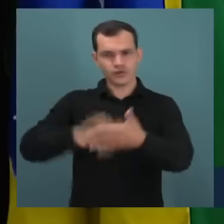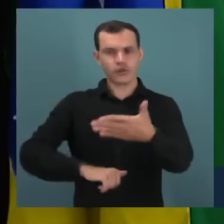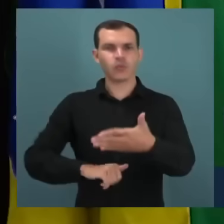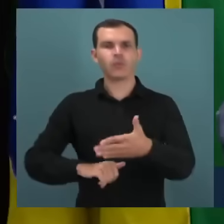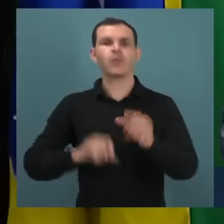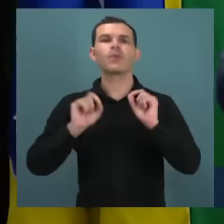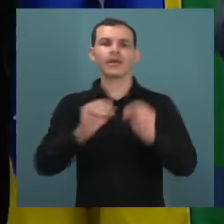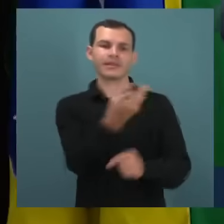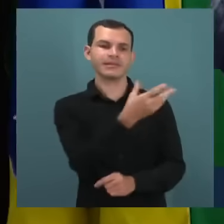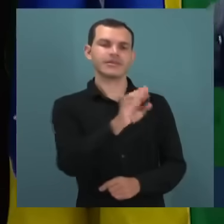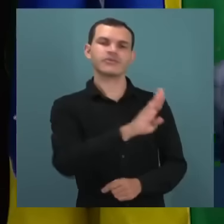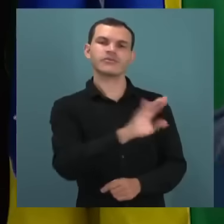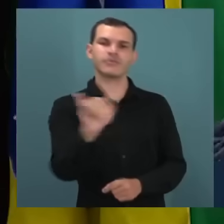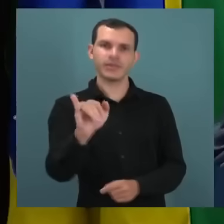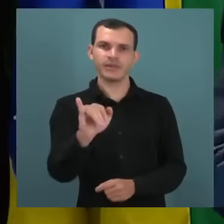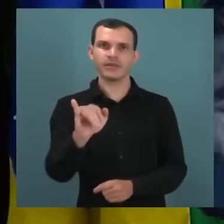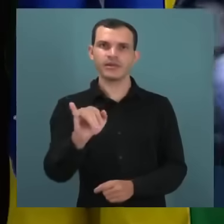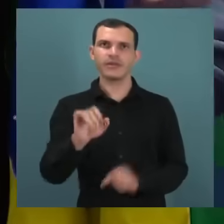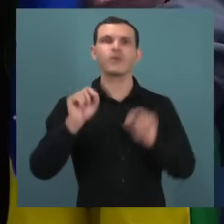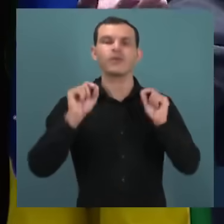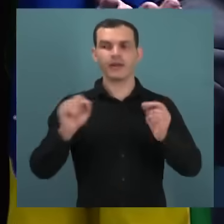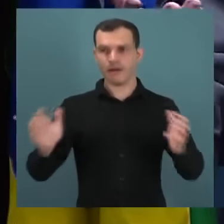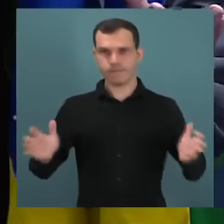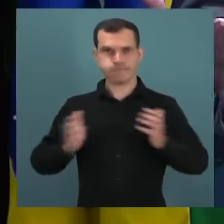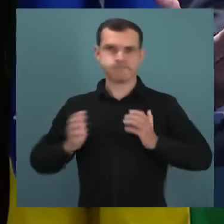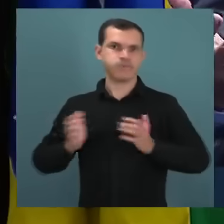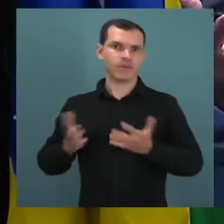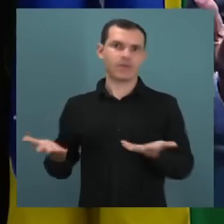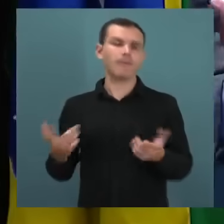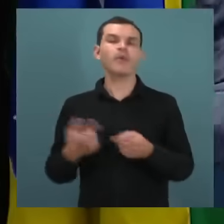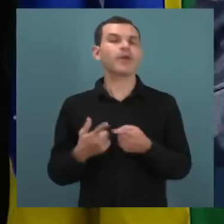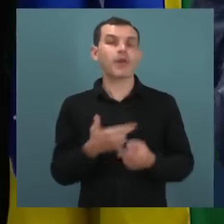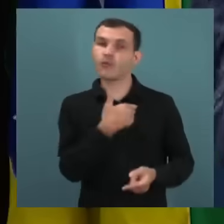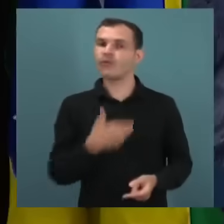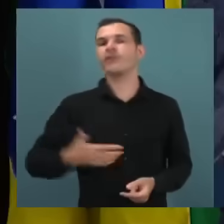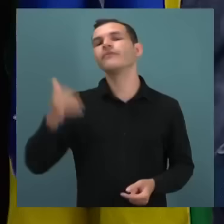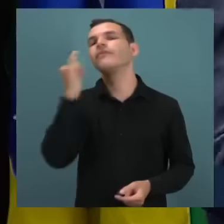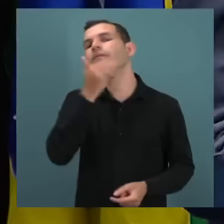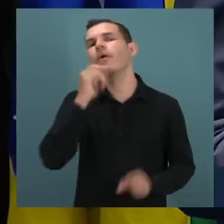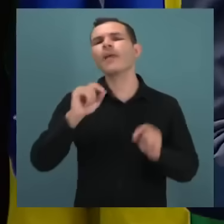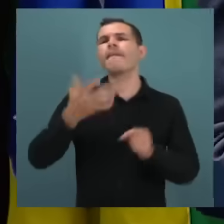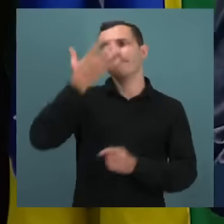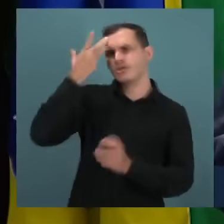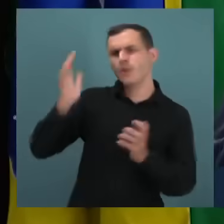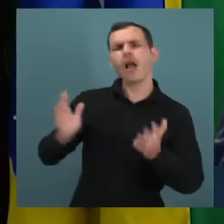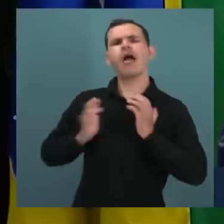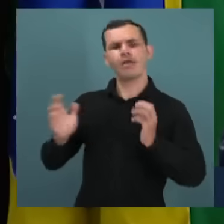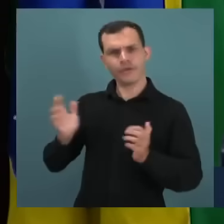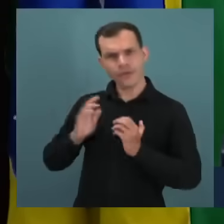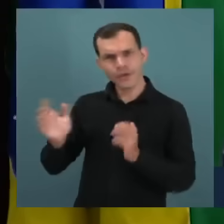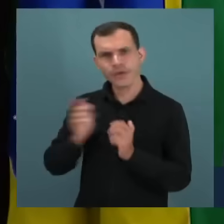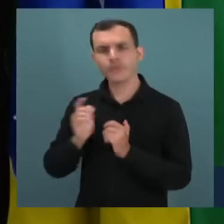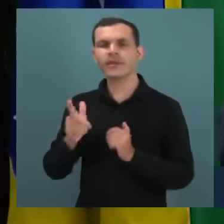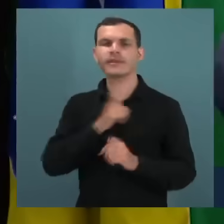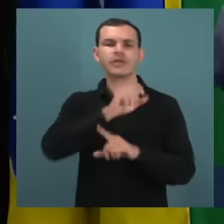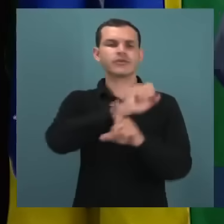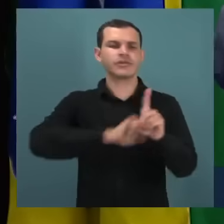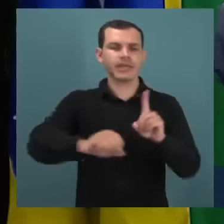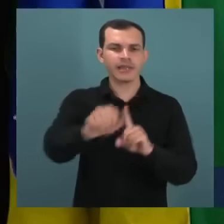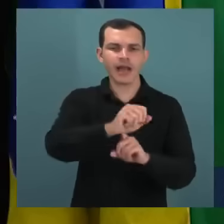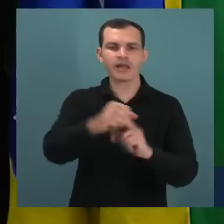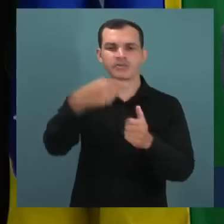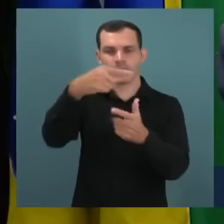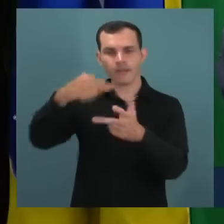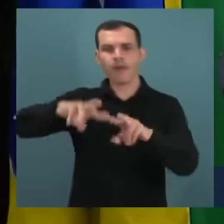300 bilhões dado aos ricos, porque esse é o discurso do governo. São os ricos que recebem os benesses da sociedade. E o